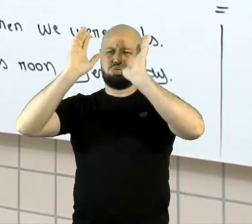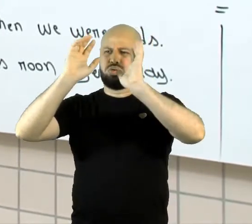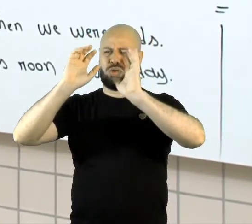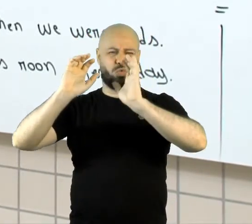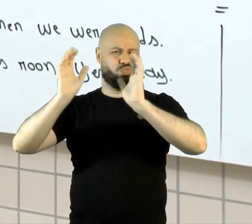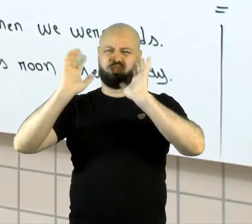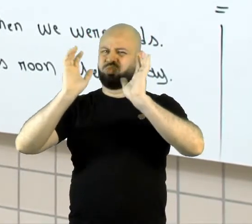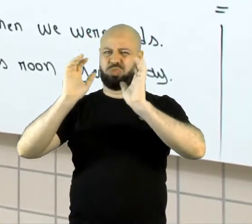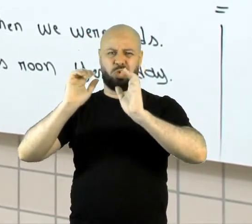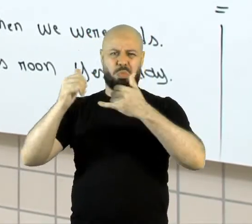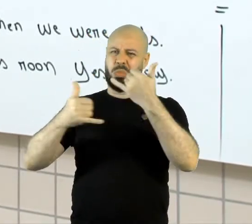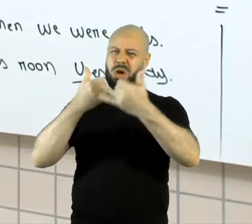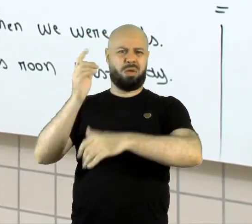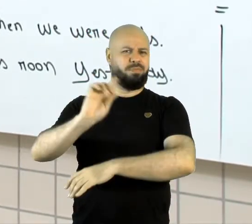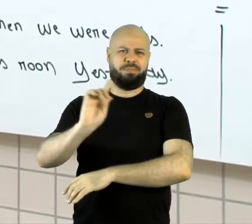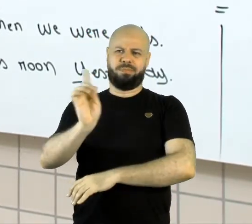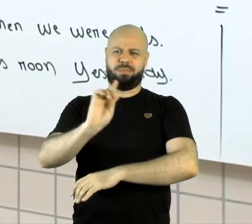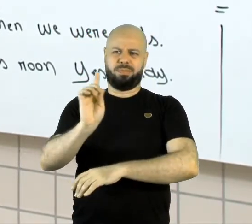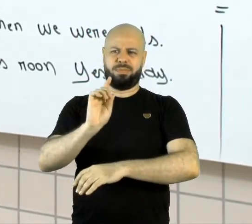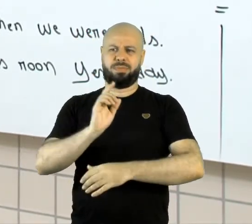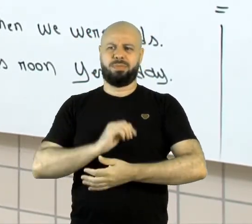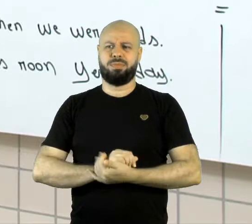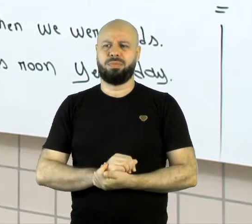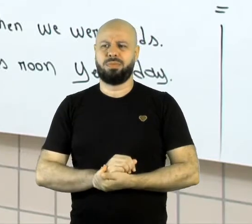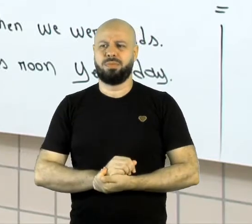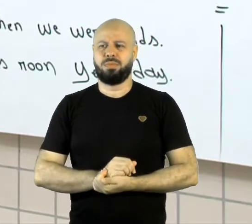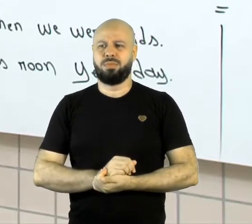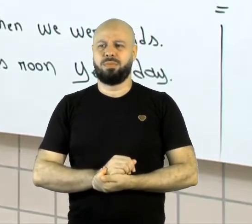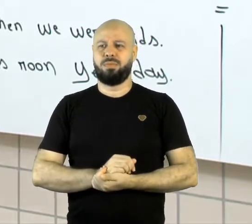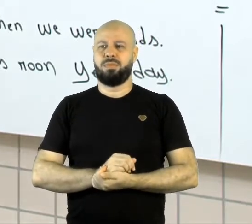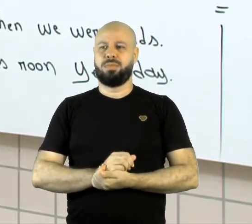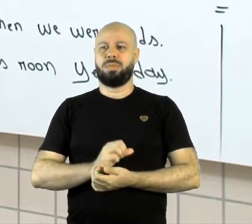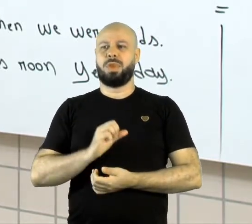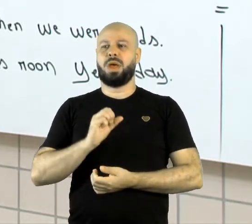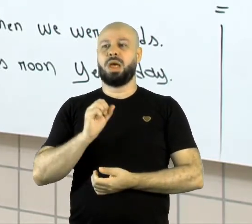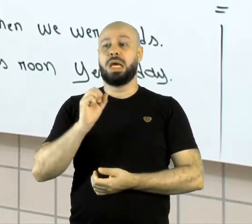passada, esse play aqui, se eu fosse